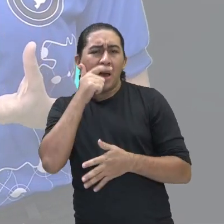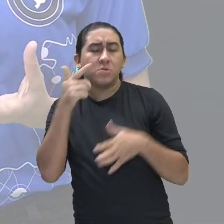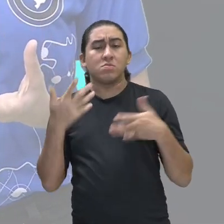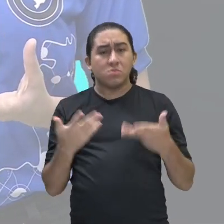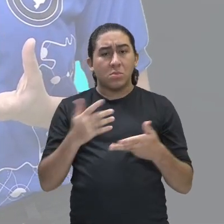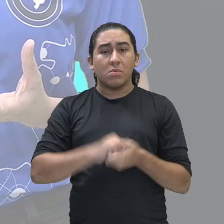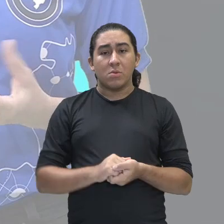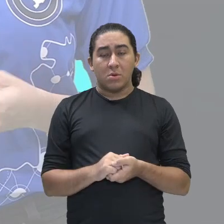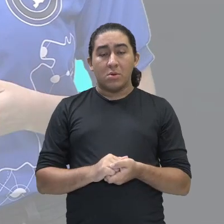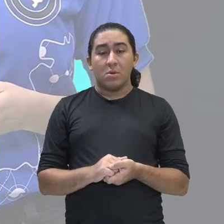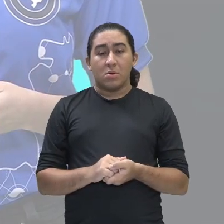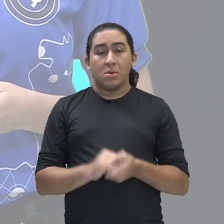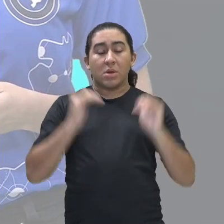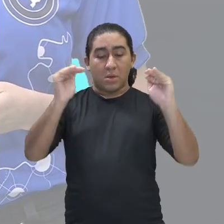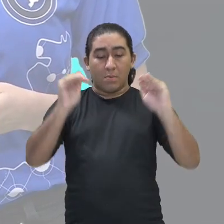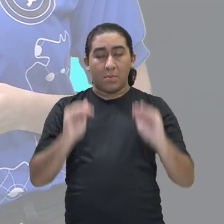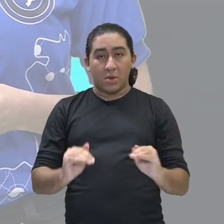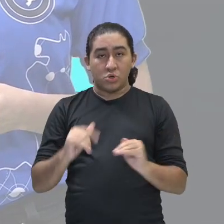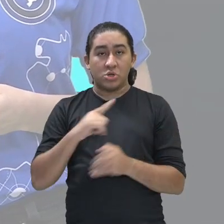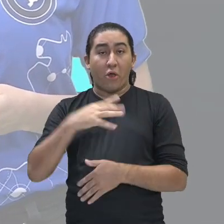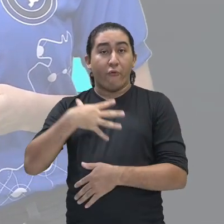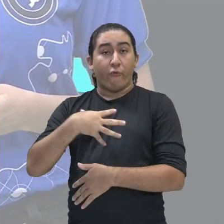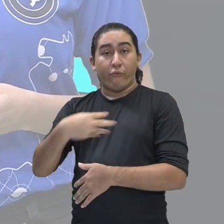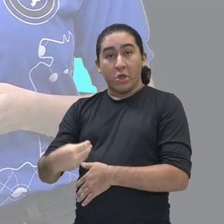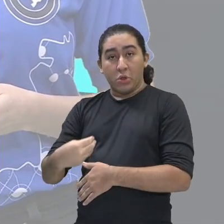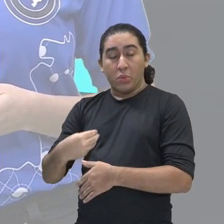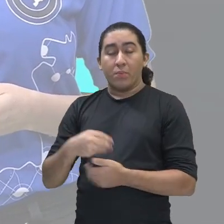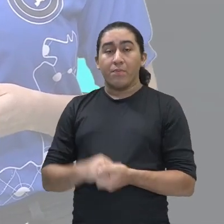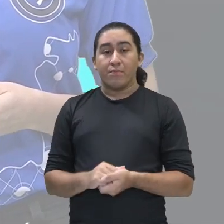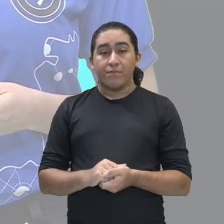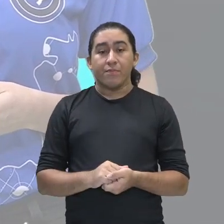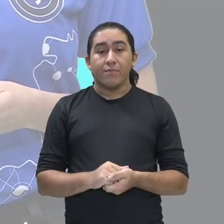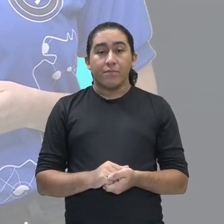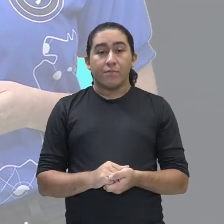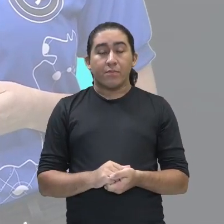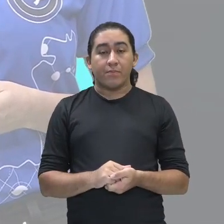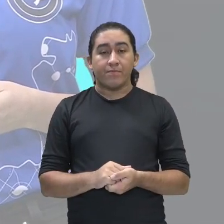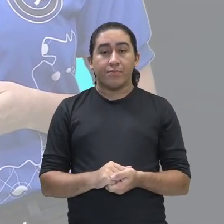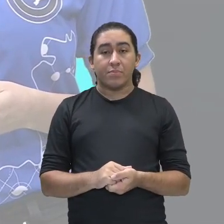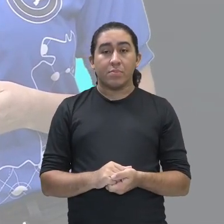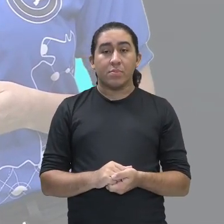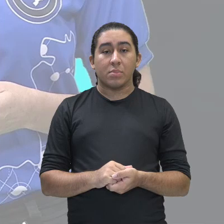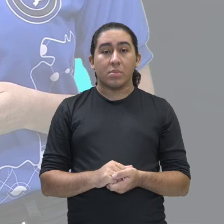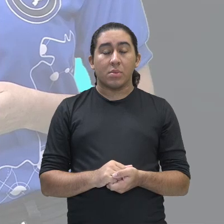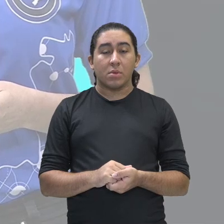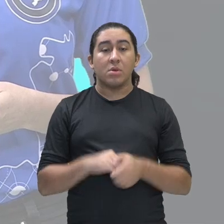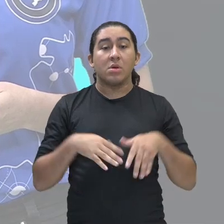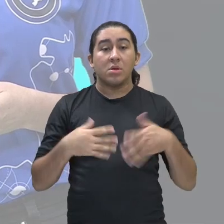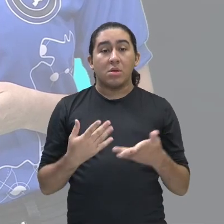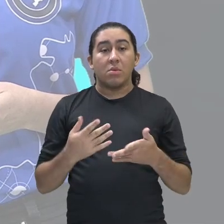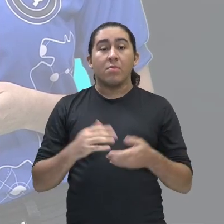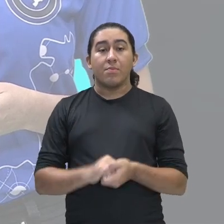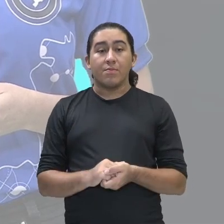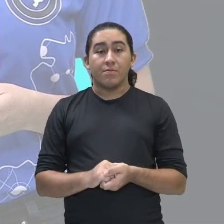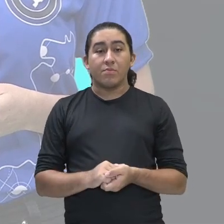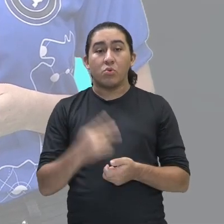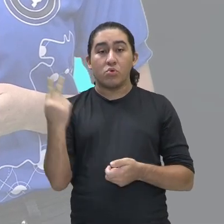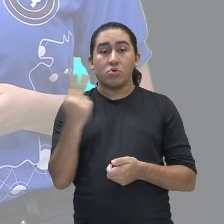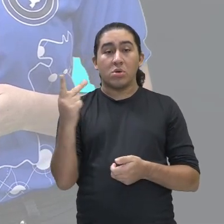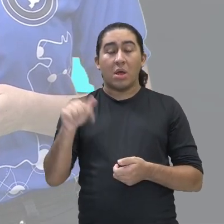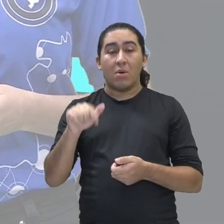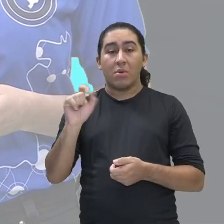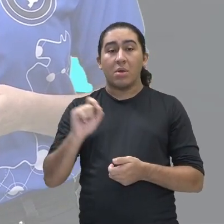os filhos aqui, ó, que é o William e o Harry, certo? Então, aqui na relação entre eles, não é? Eles são os pais, e